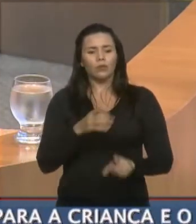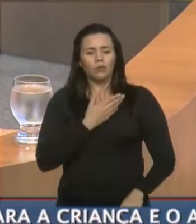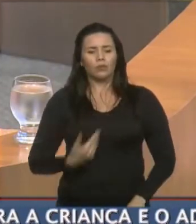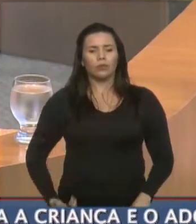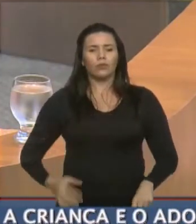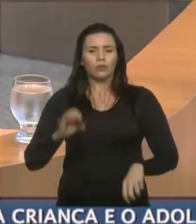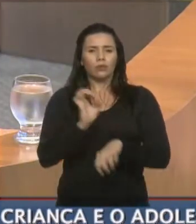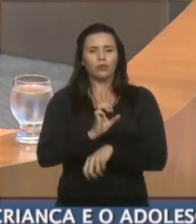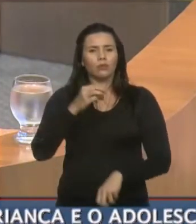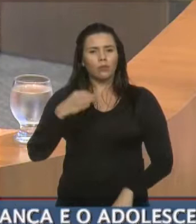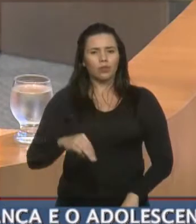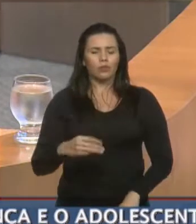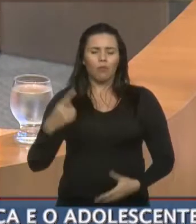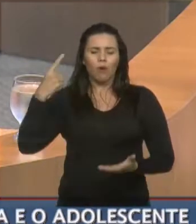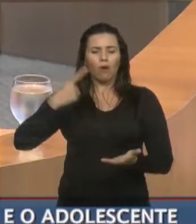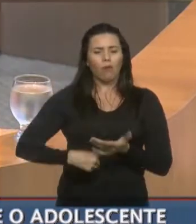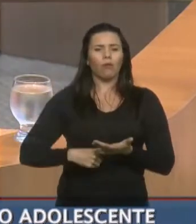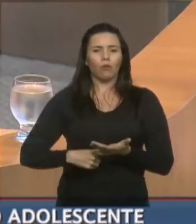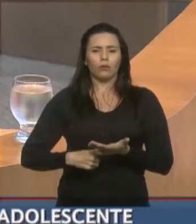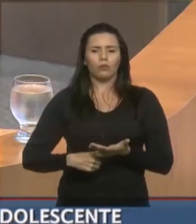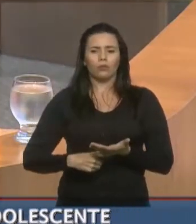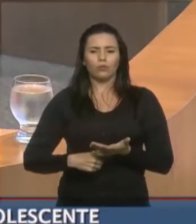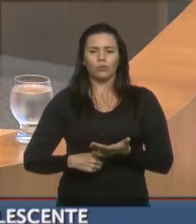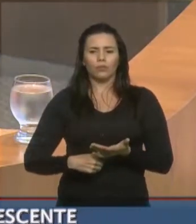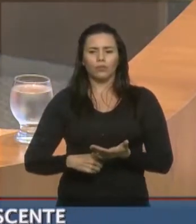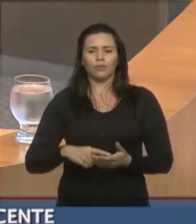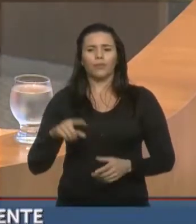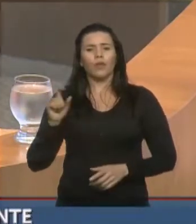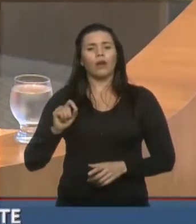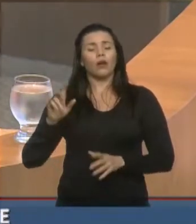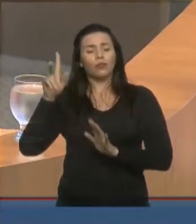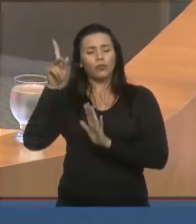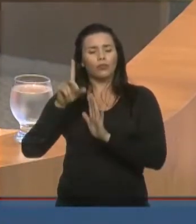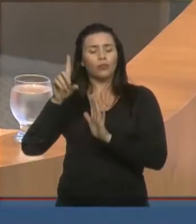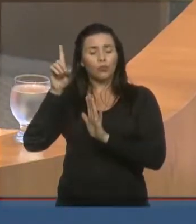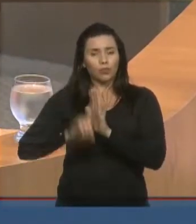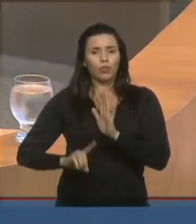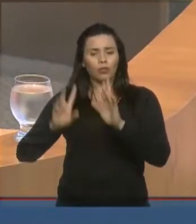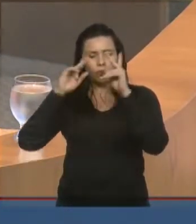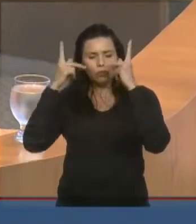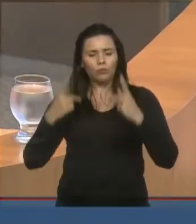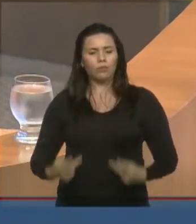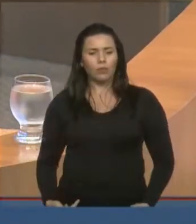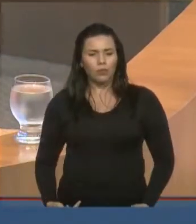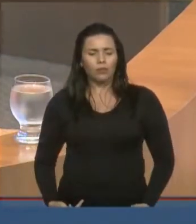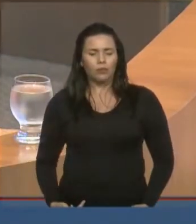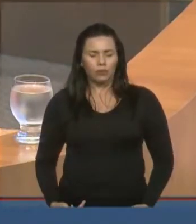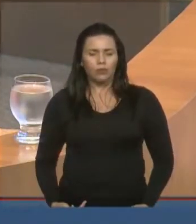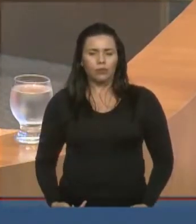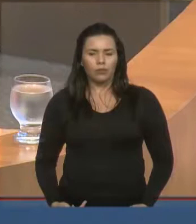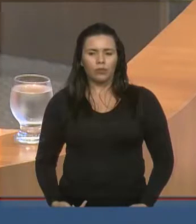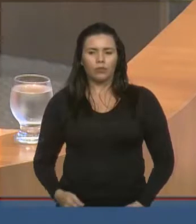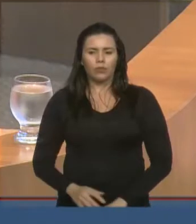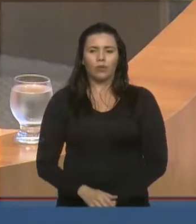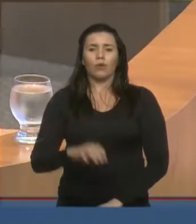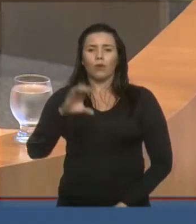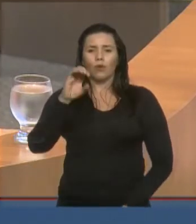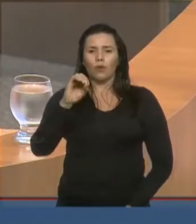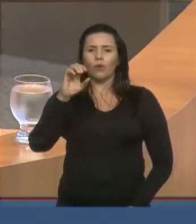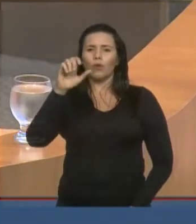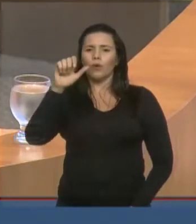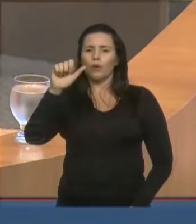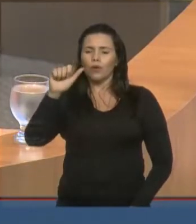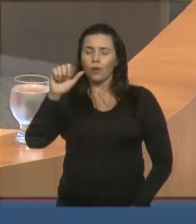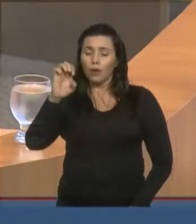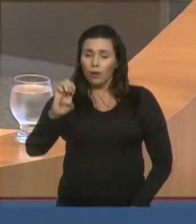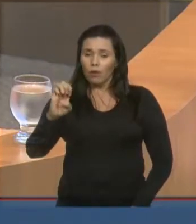Maranhão, e a Comissão Interamericana de Direitos Humanos da Organização dos Estados Americanos, OEA, resultando